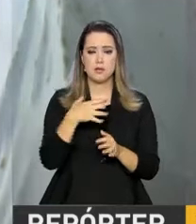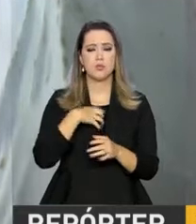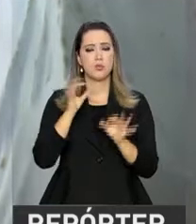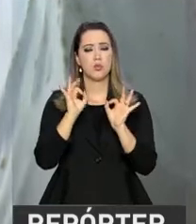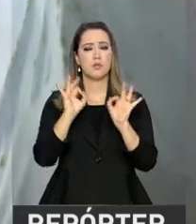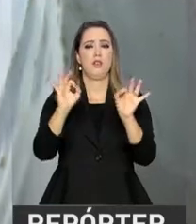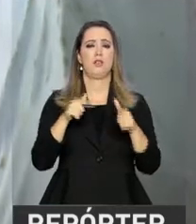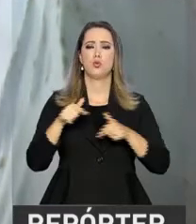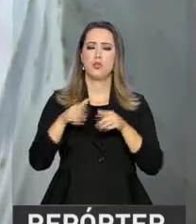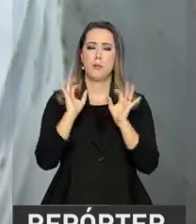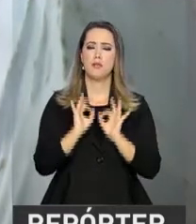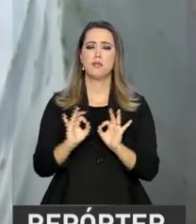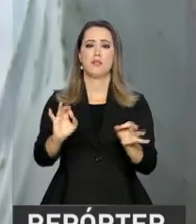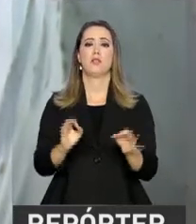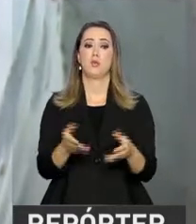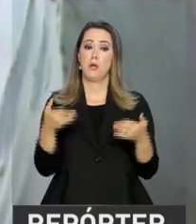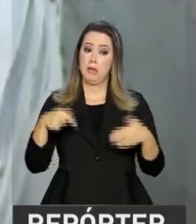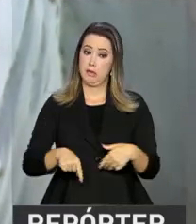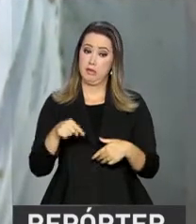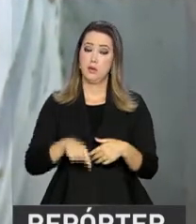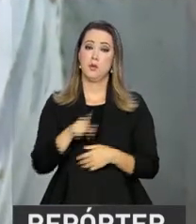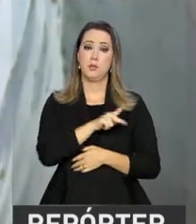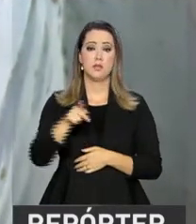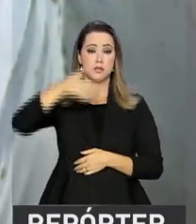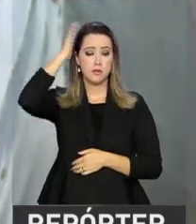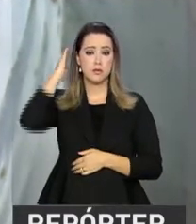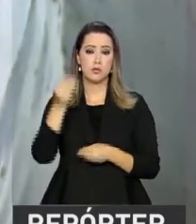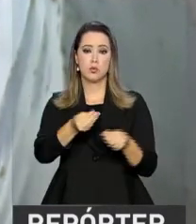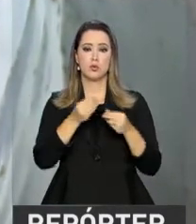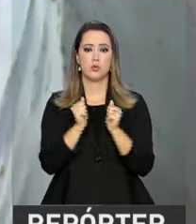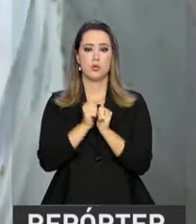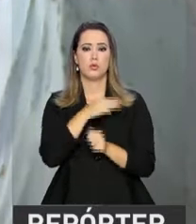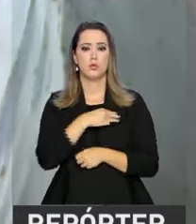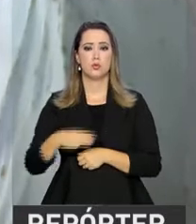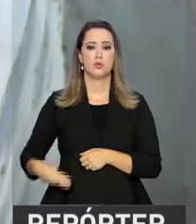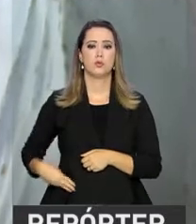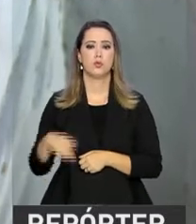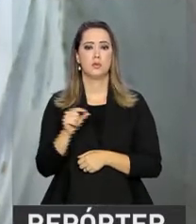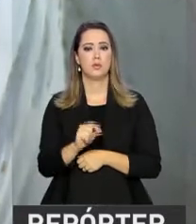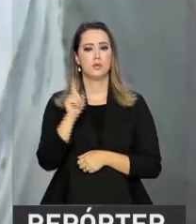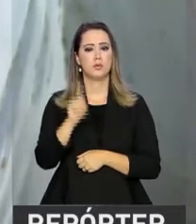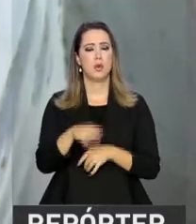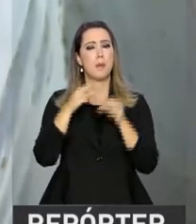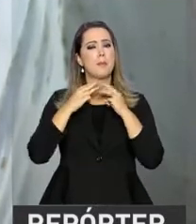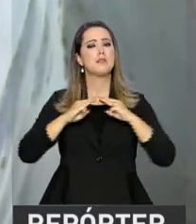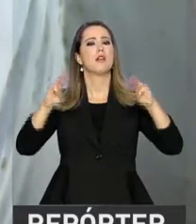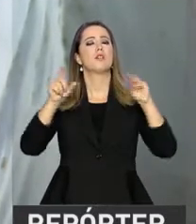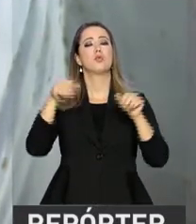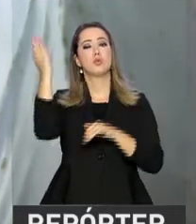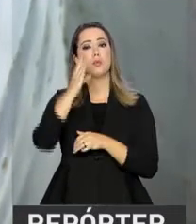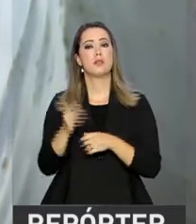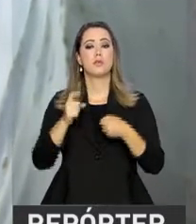michel temer trouxe aqui que os ministros que o acompanharam trouxeram aqui é a mensagem de que o brasil